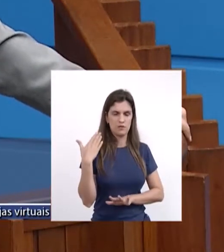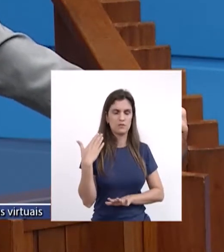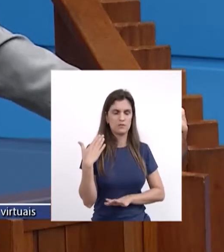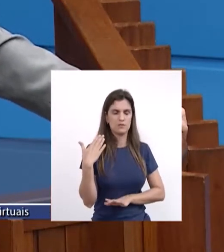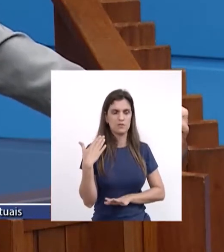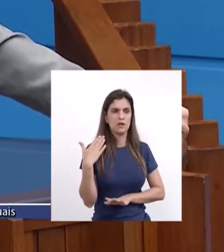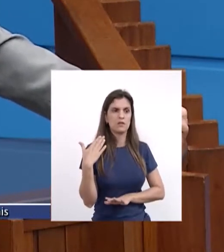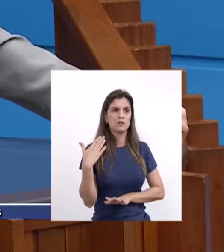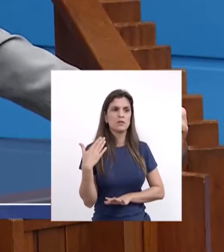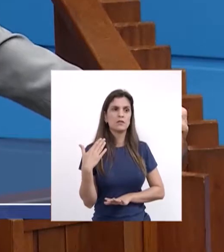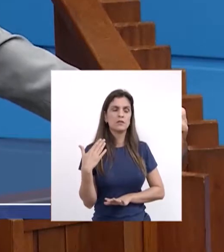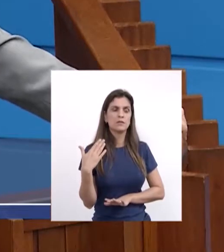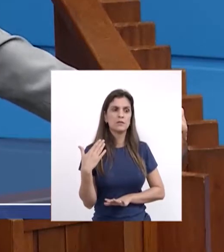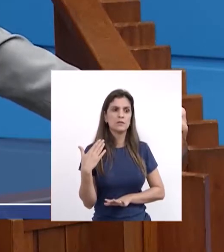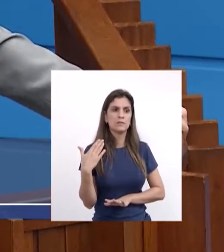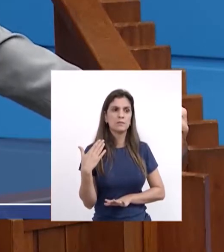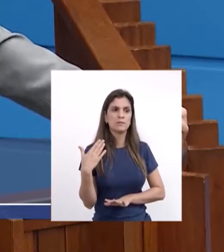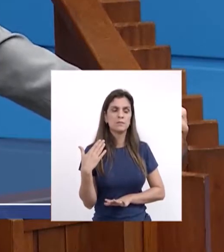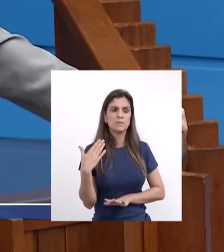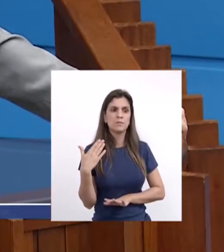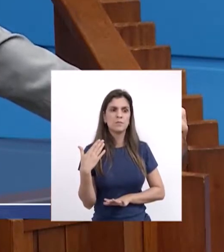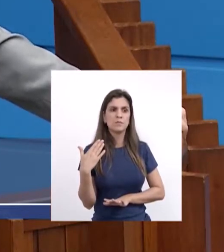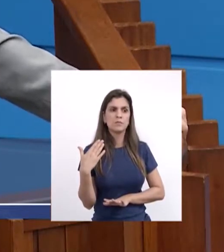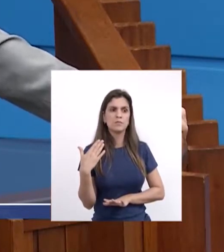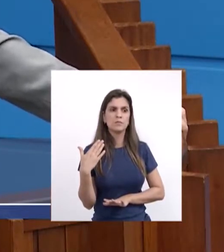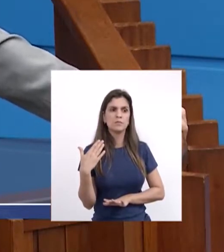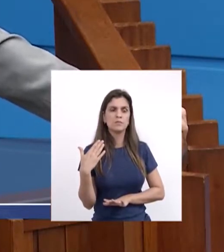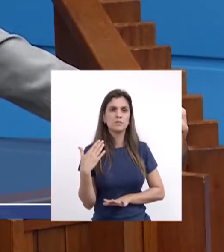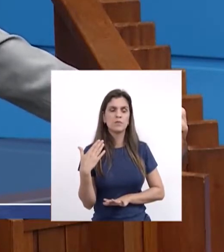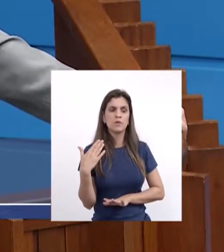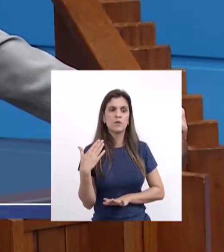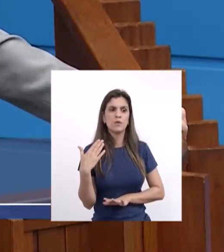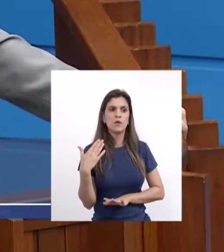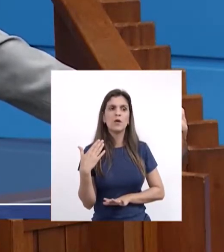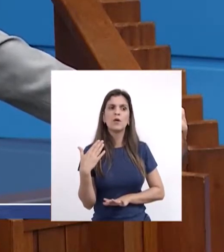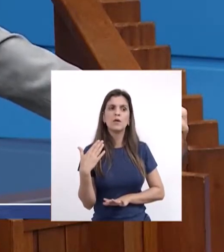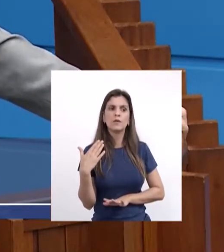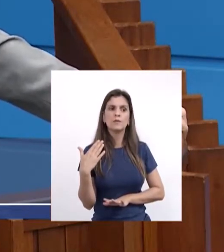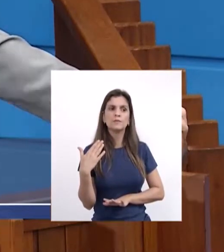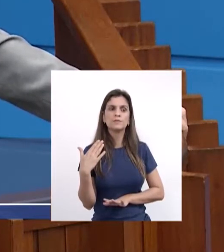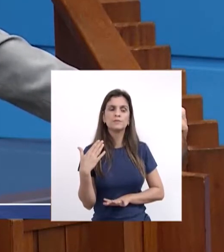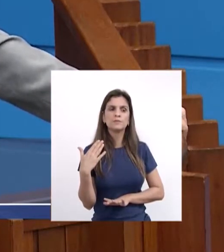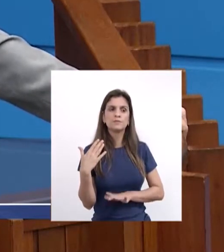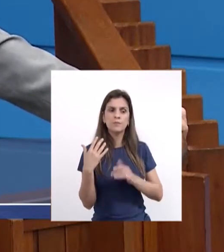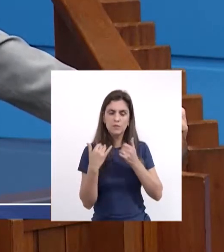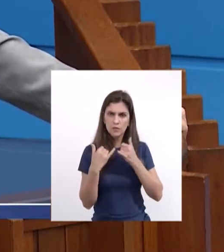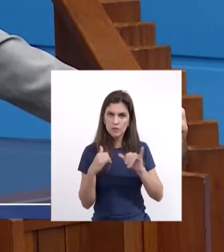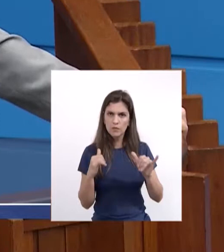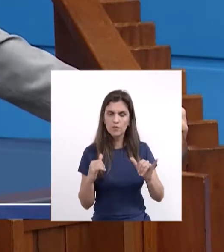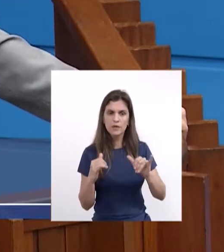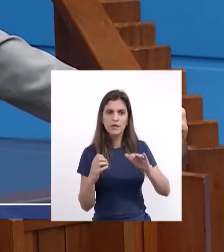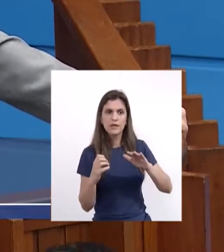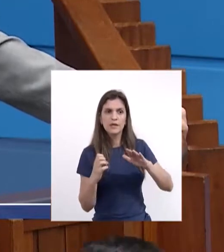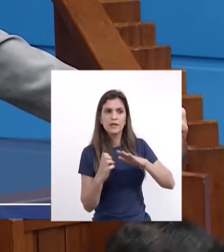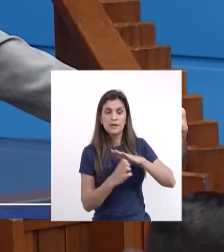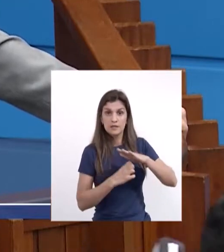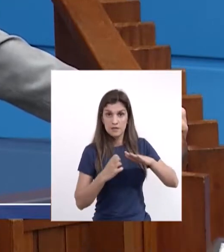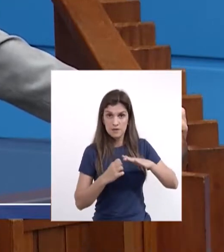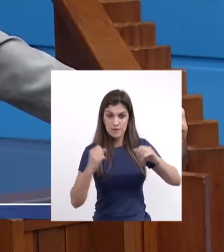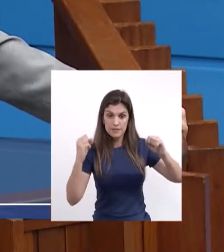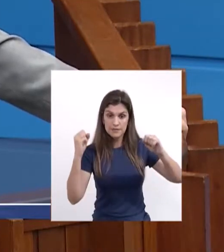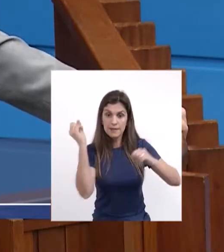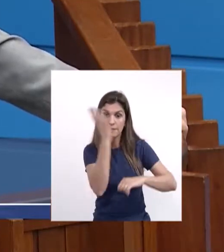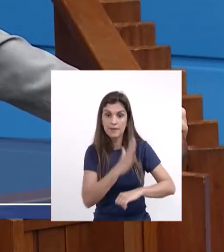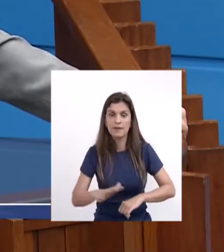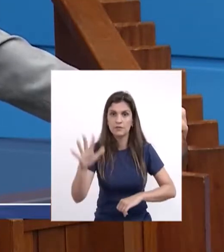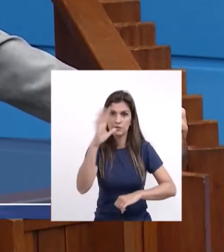da tribuna dessa casa, deputado Capitão Contar, a decisão da Agência Nacional de